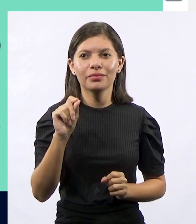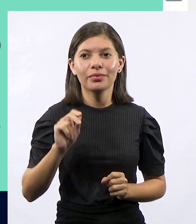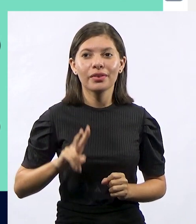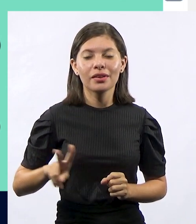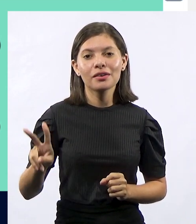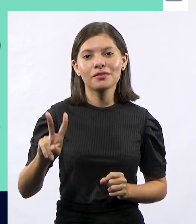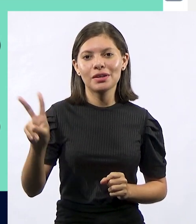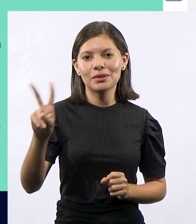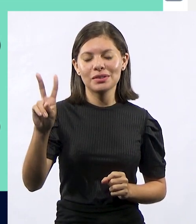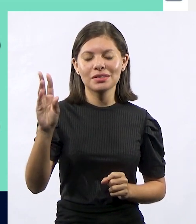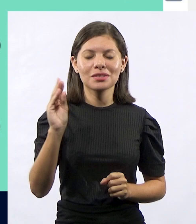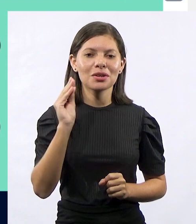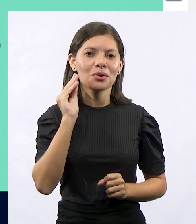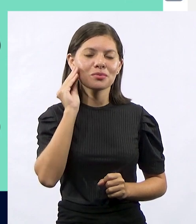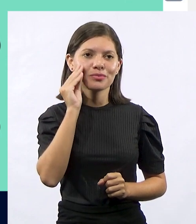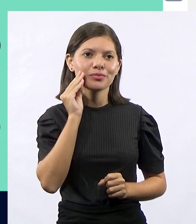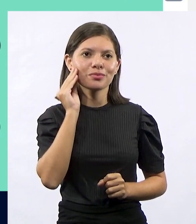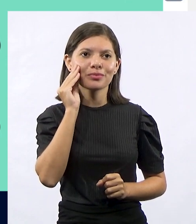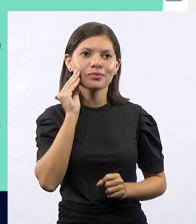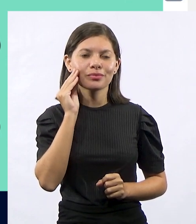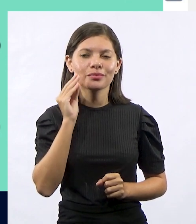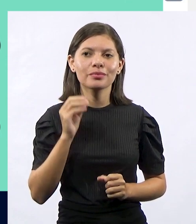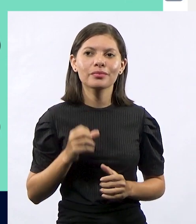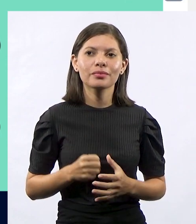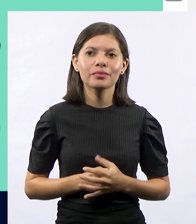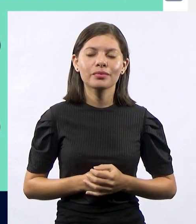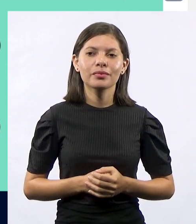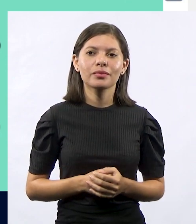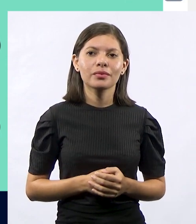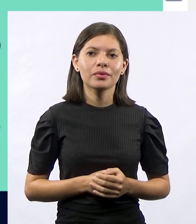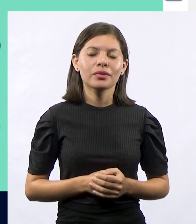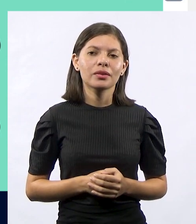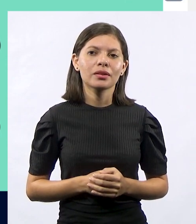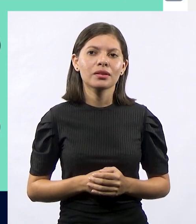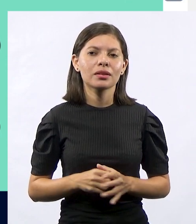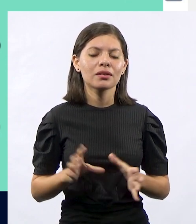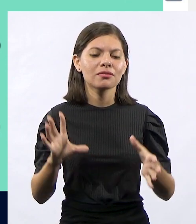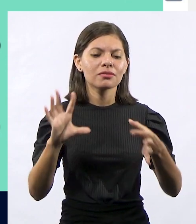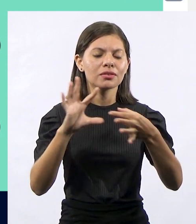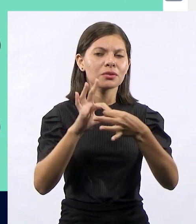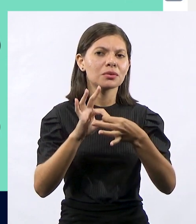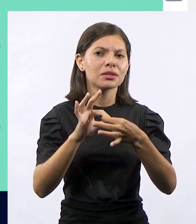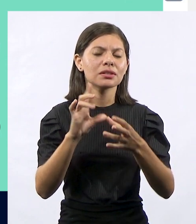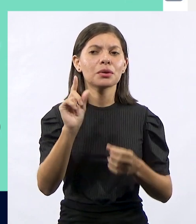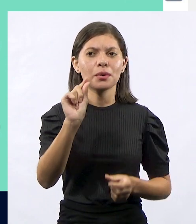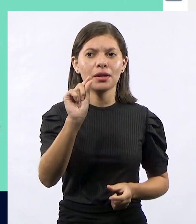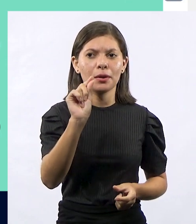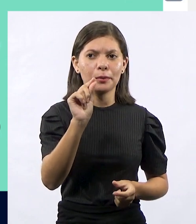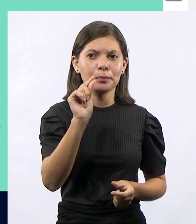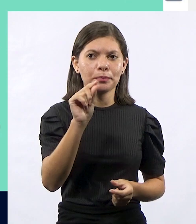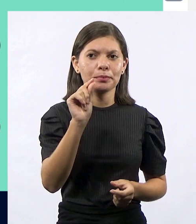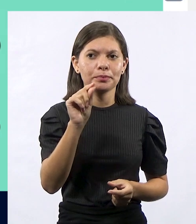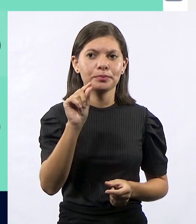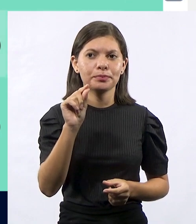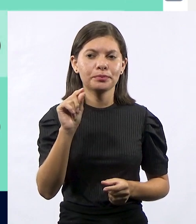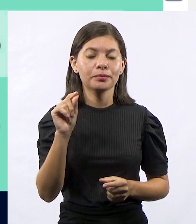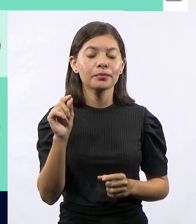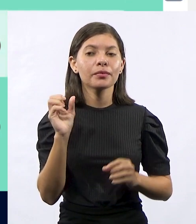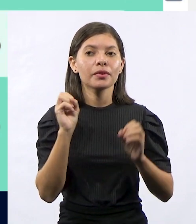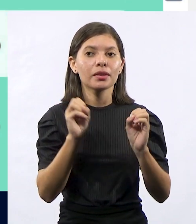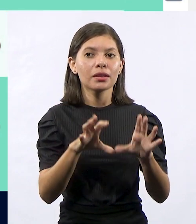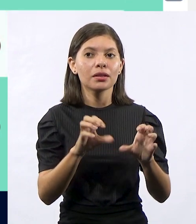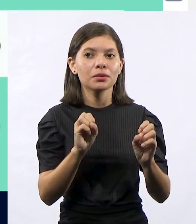princípio? Valorização da experiência extraescolar, a vinculação do quê?